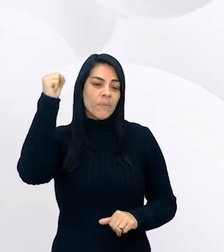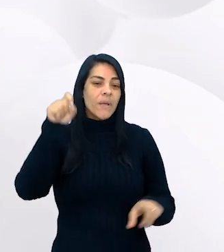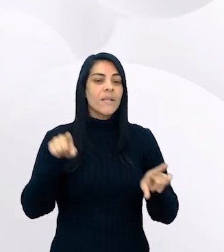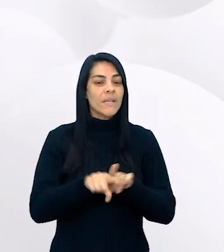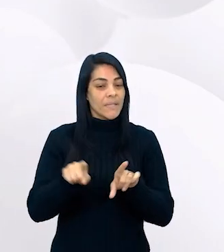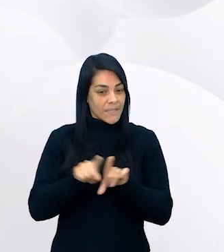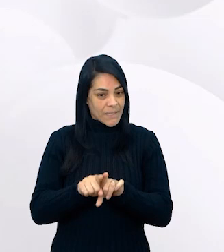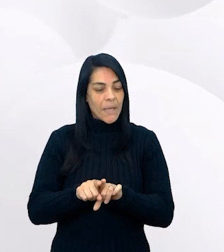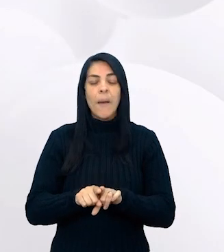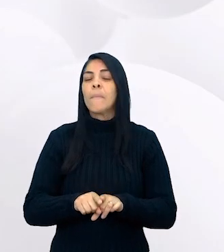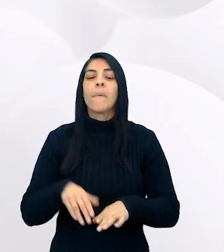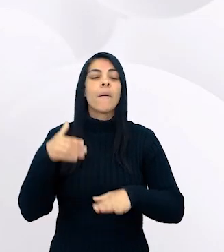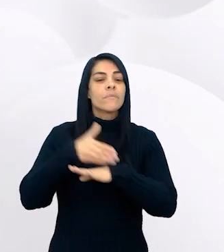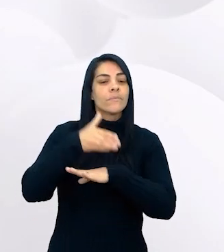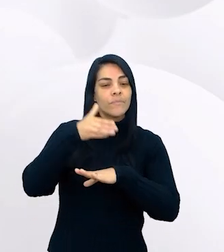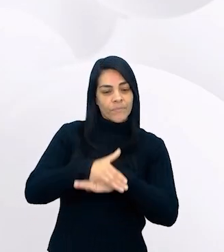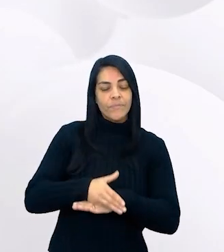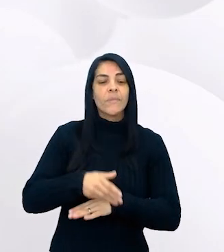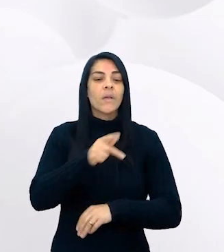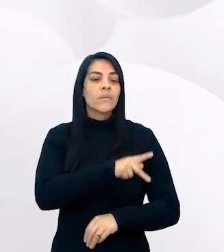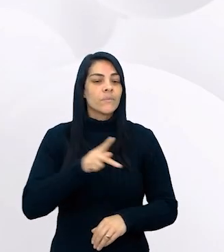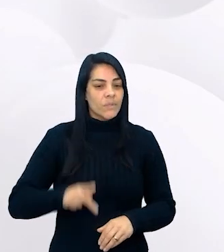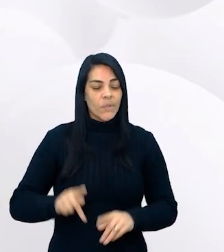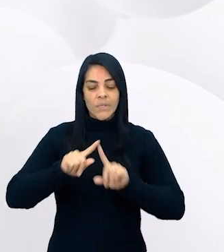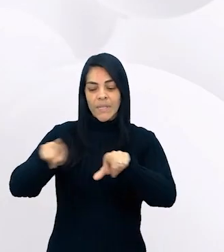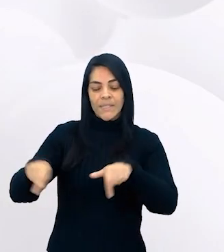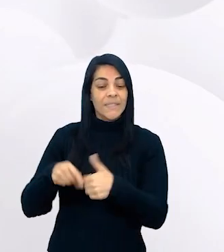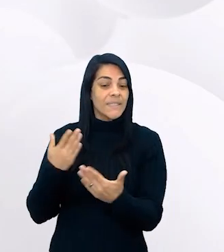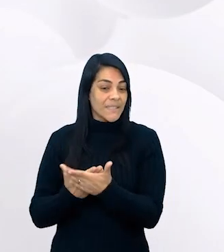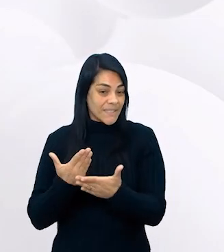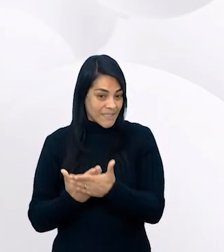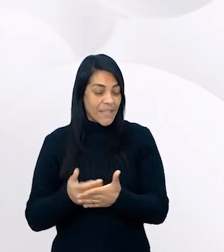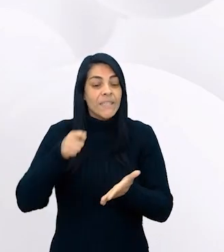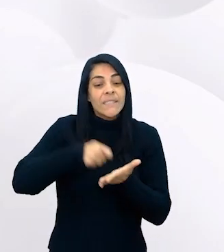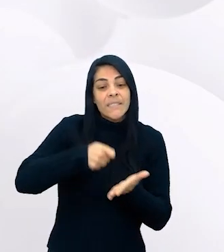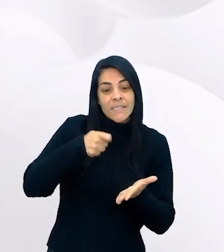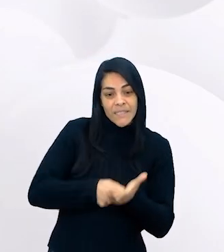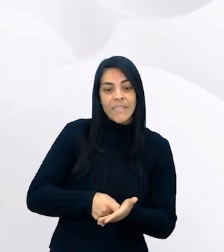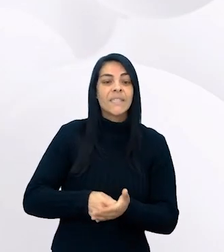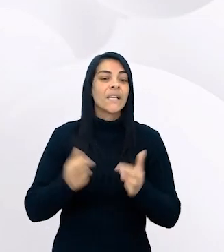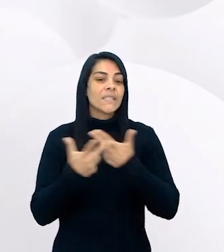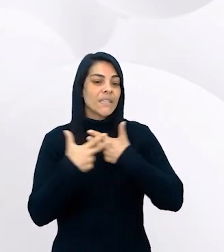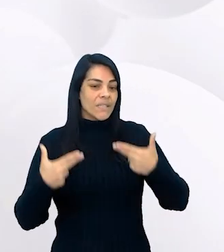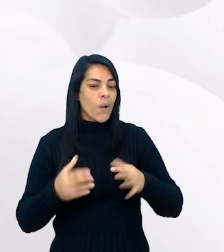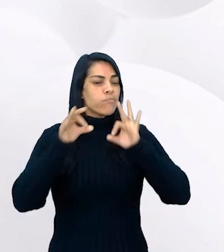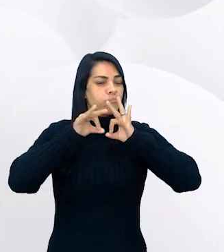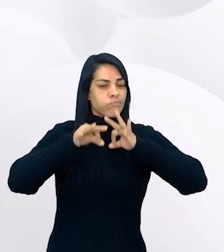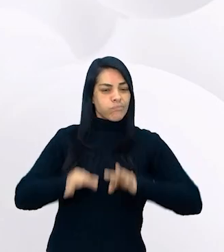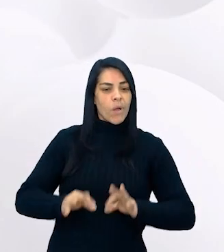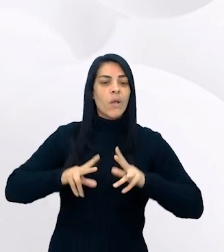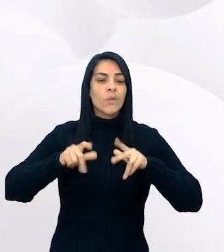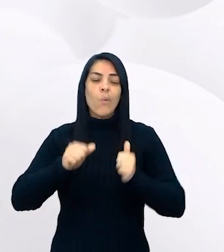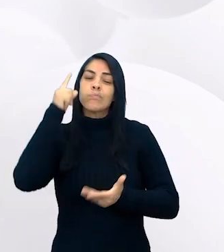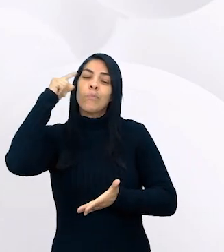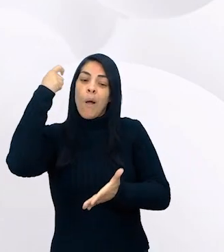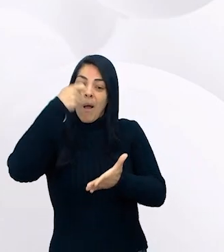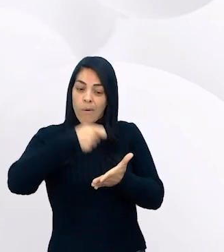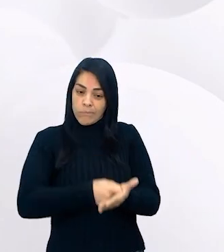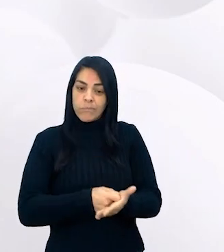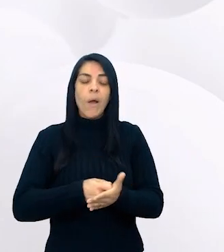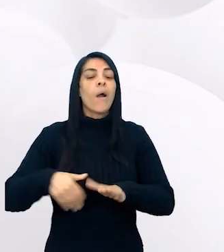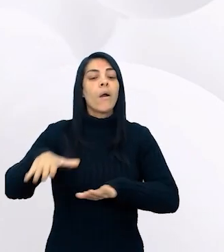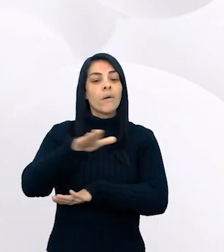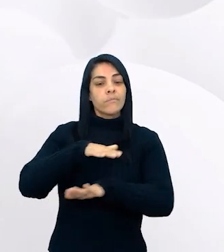atuação dos docentes em sala de aula, o que exige ações específicas pautadas em constantes tomadas de decisão